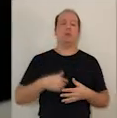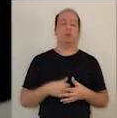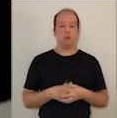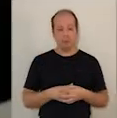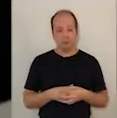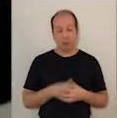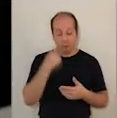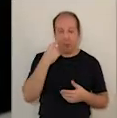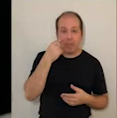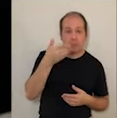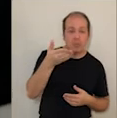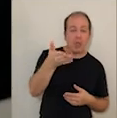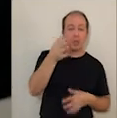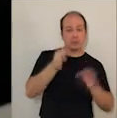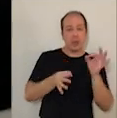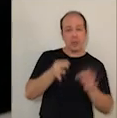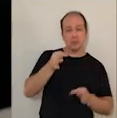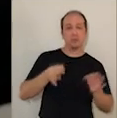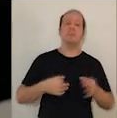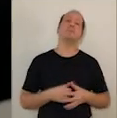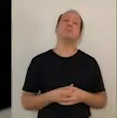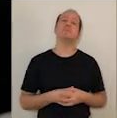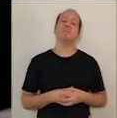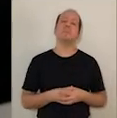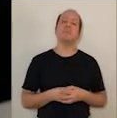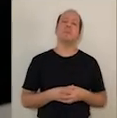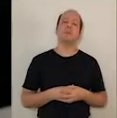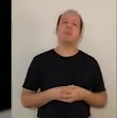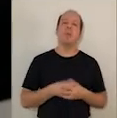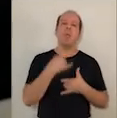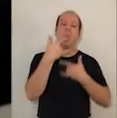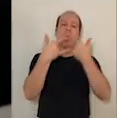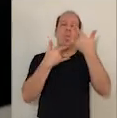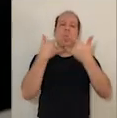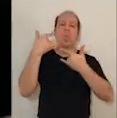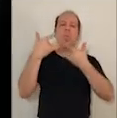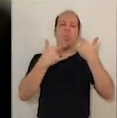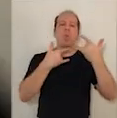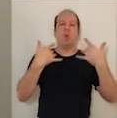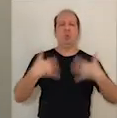Veja, excelência, o sedutor, o libertino.